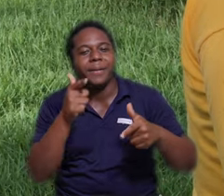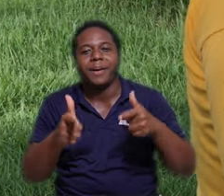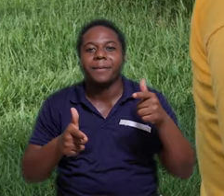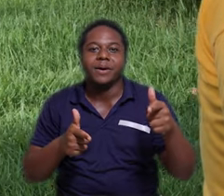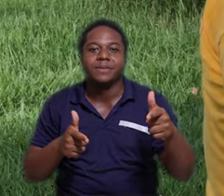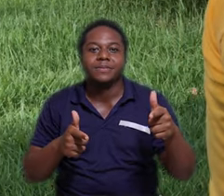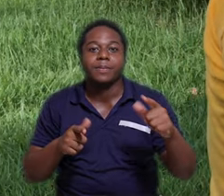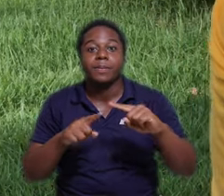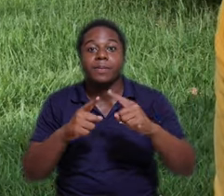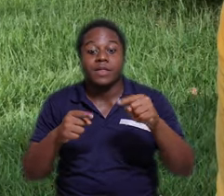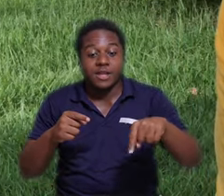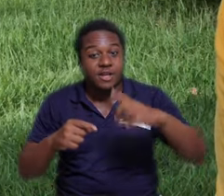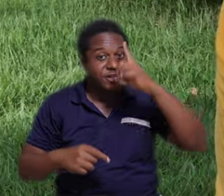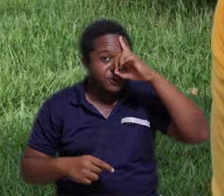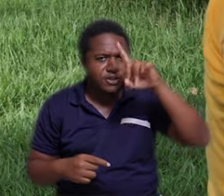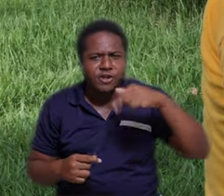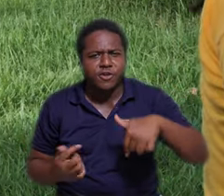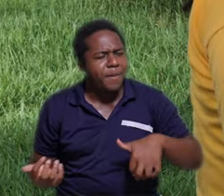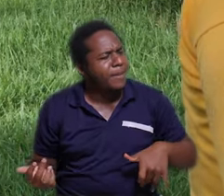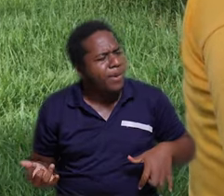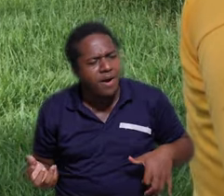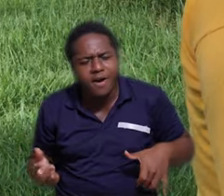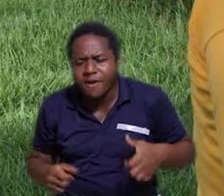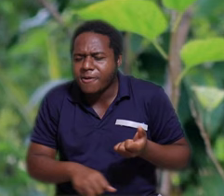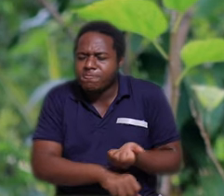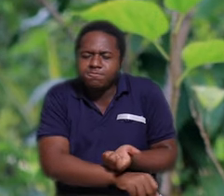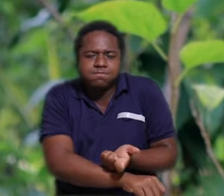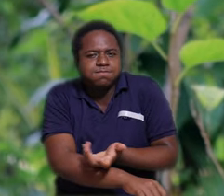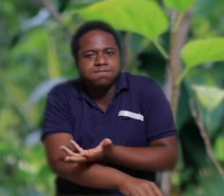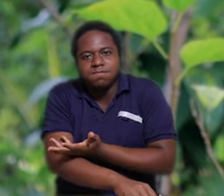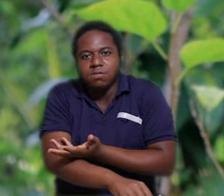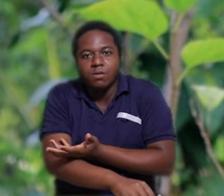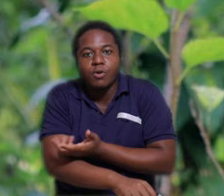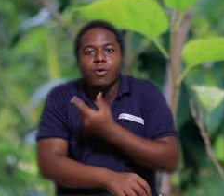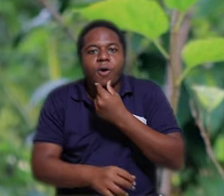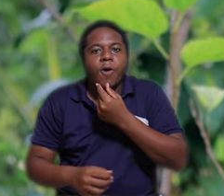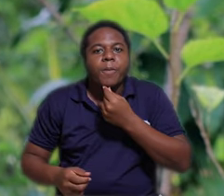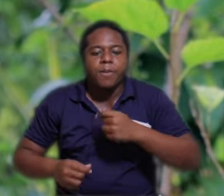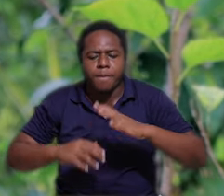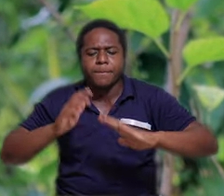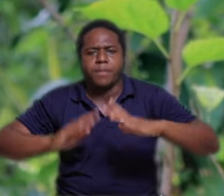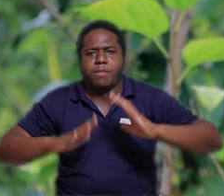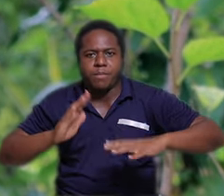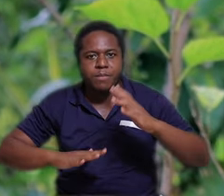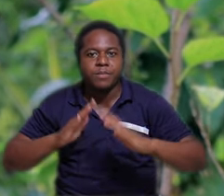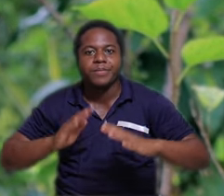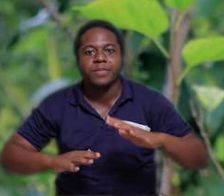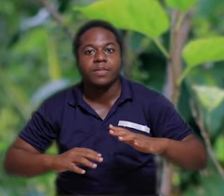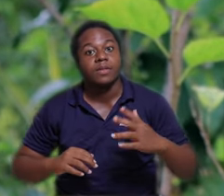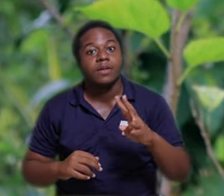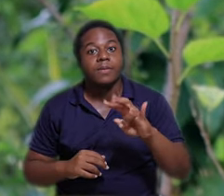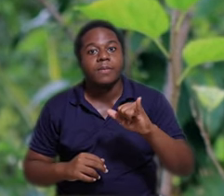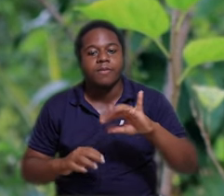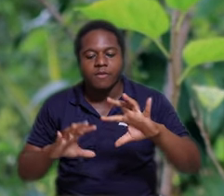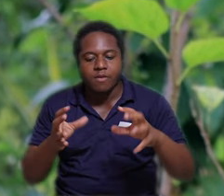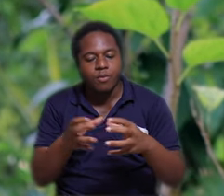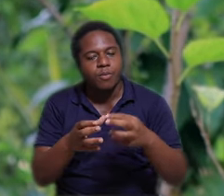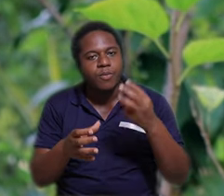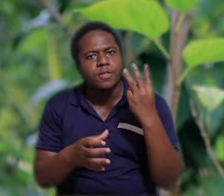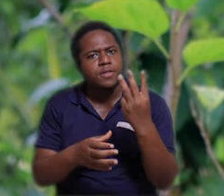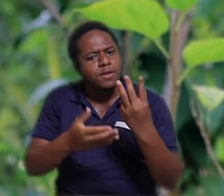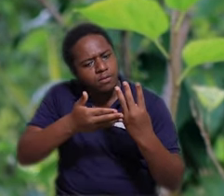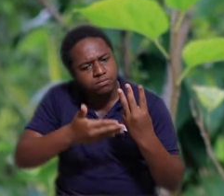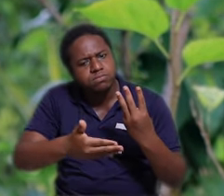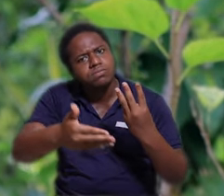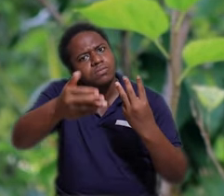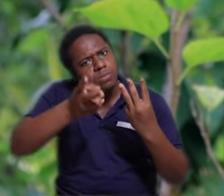Daí, nesse dia, o som foi tão empolgante que o percussionista falou, vamos fazer esse trio acontecer de verdade, assim, sabe?